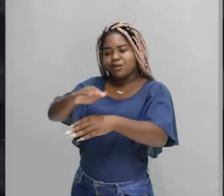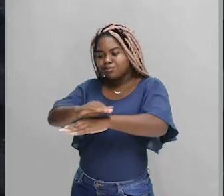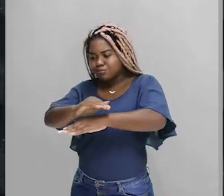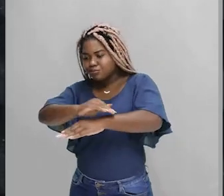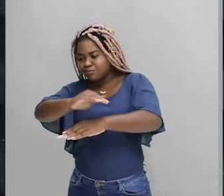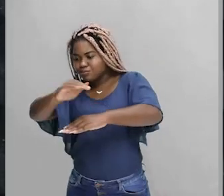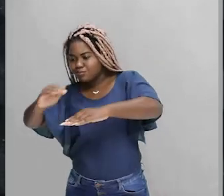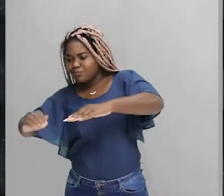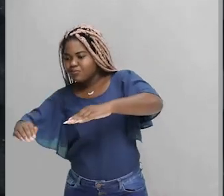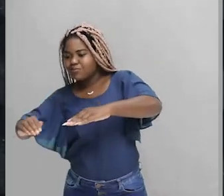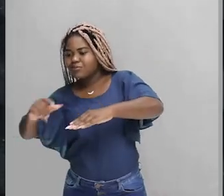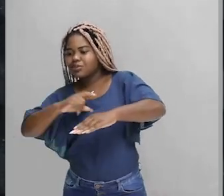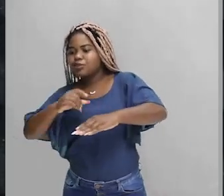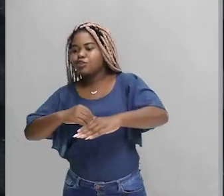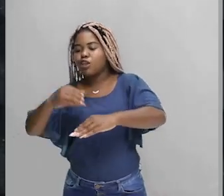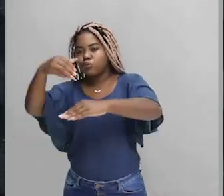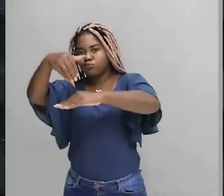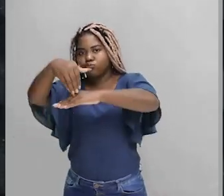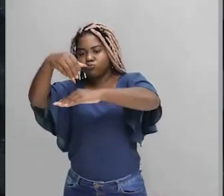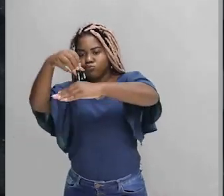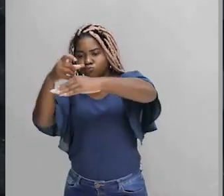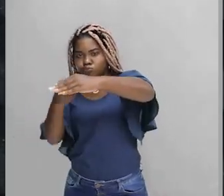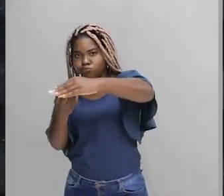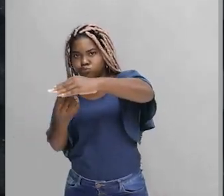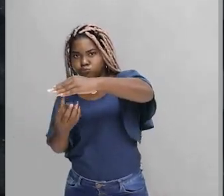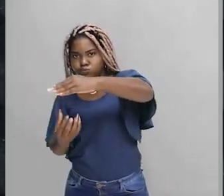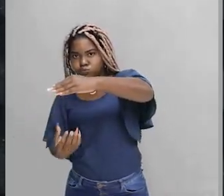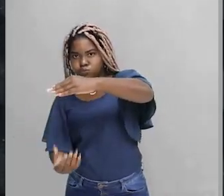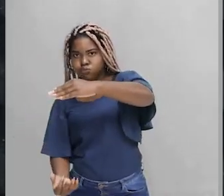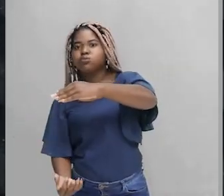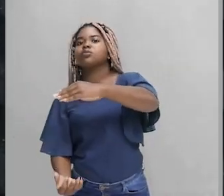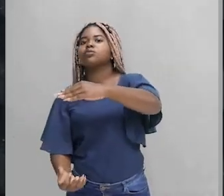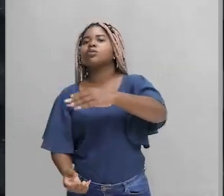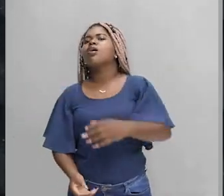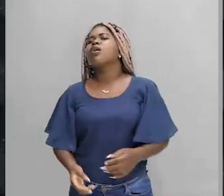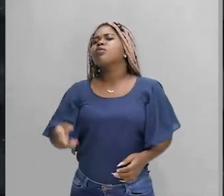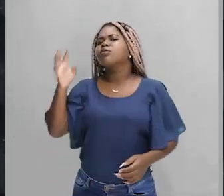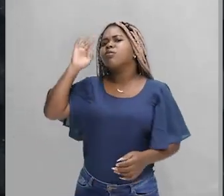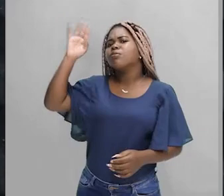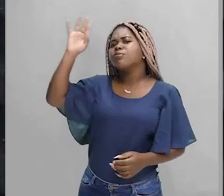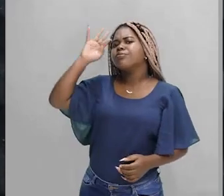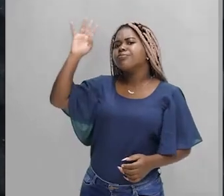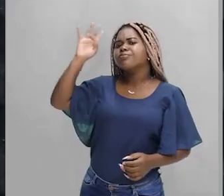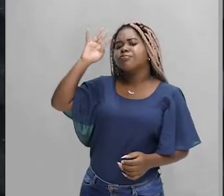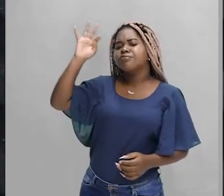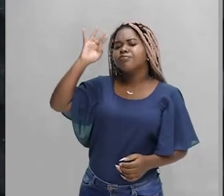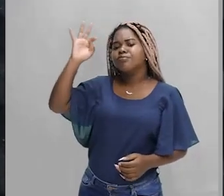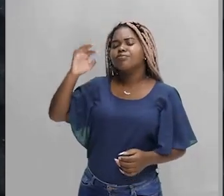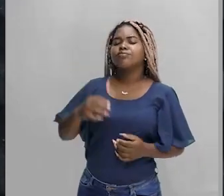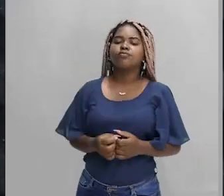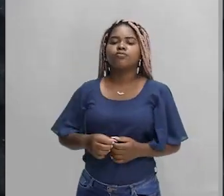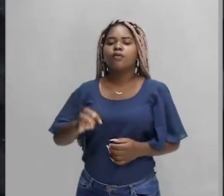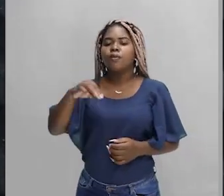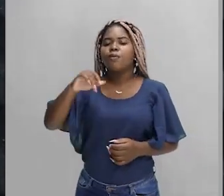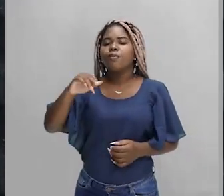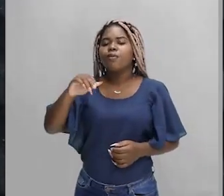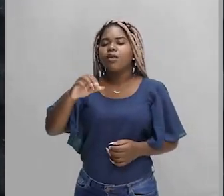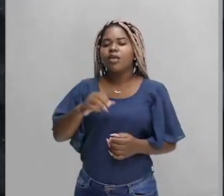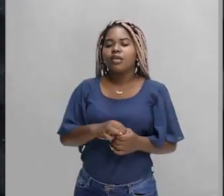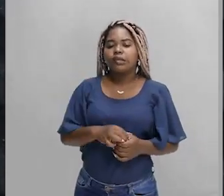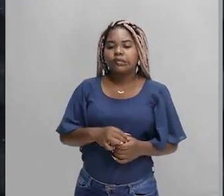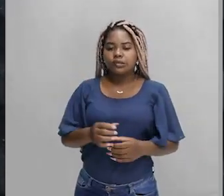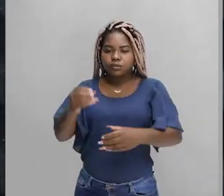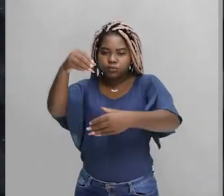soterrado. Agora, imagina isso dentro de uma escala evolutiva de milhões de anos. Esses materiais vão ser soterrados e vão ficar